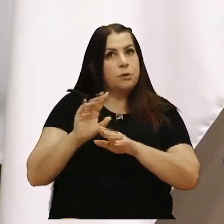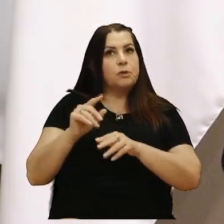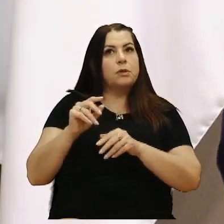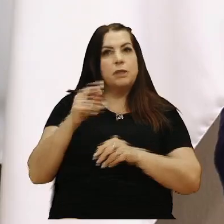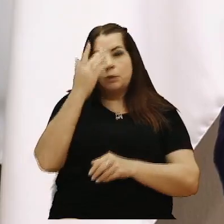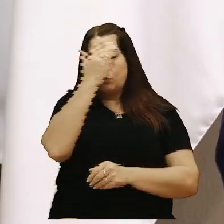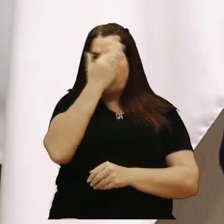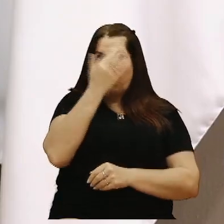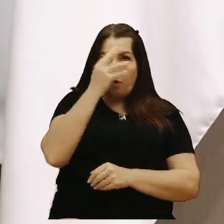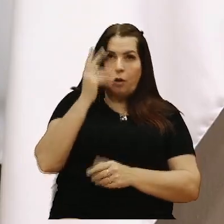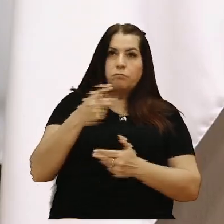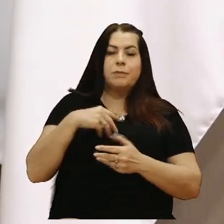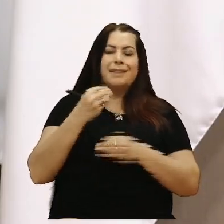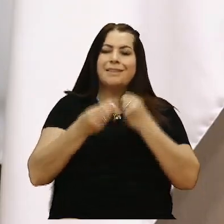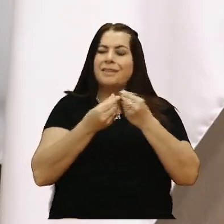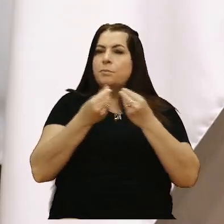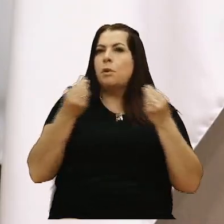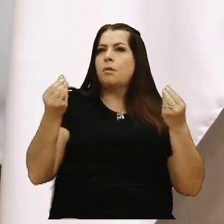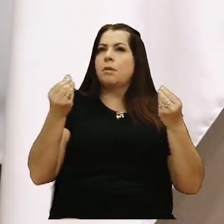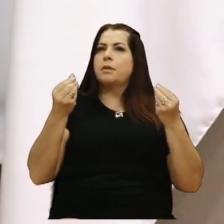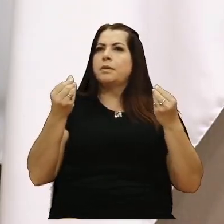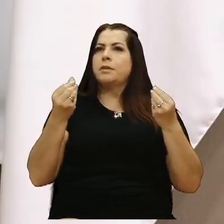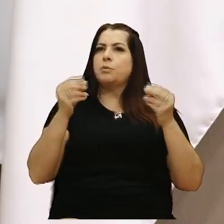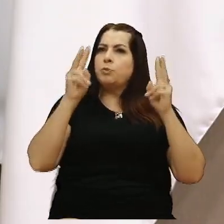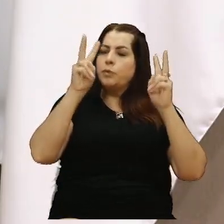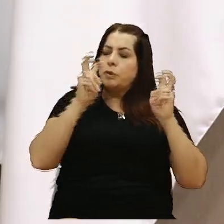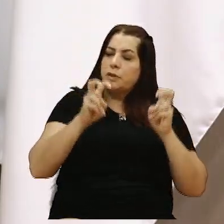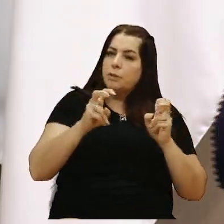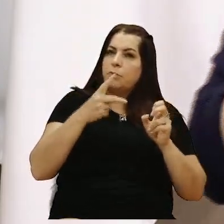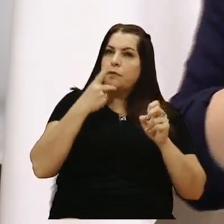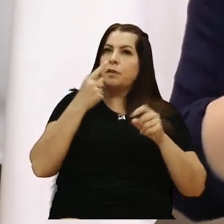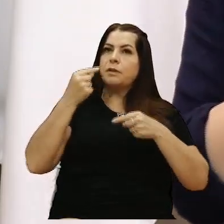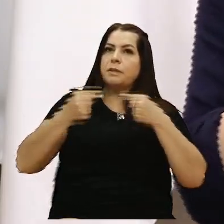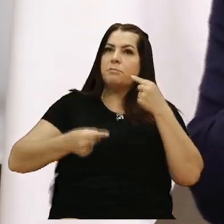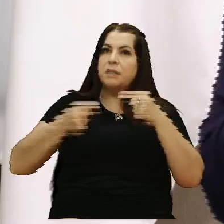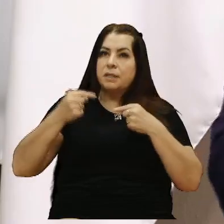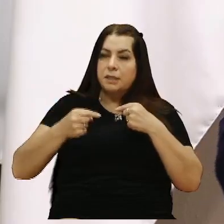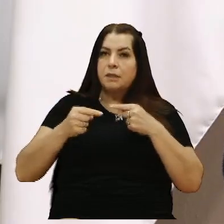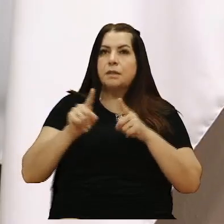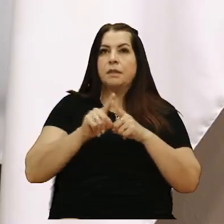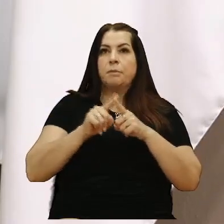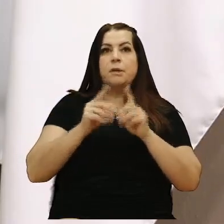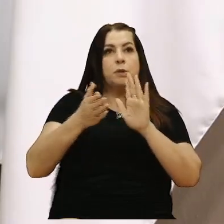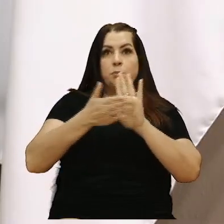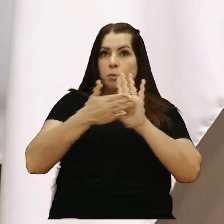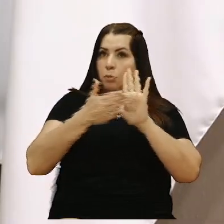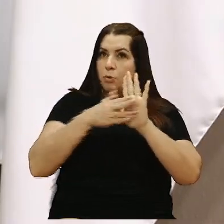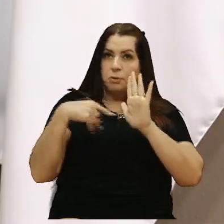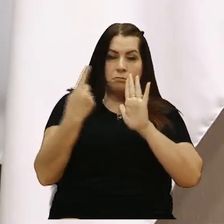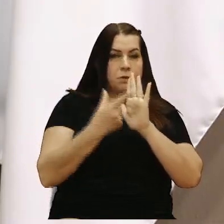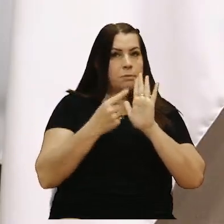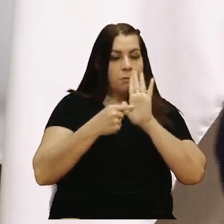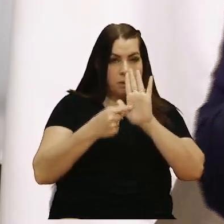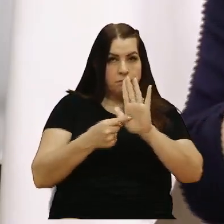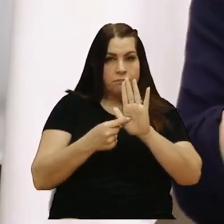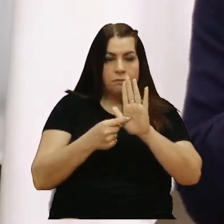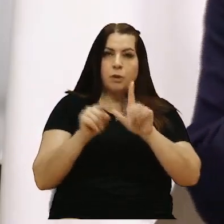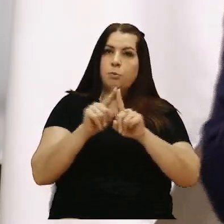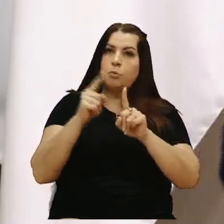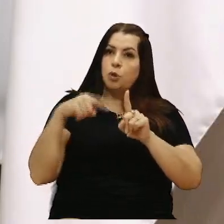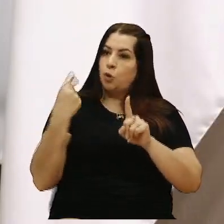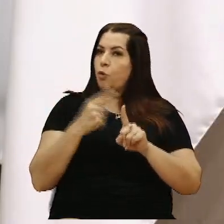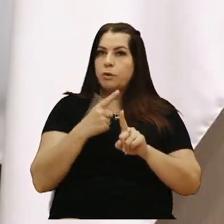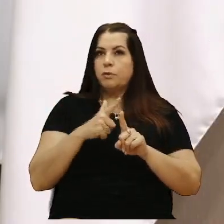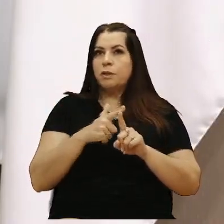Adiló tenha sensibilidade para os temas que a gente vem debater e as propostas que a gente tem para apresentar, porque nós